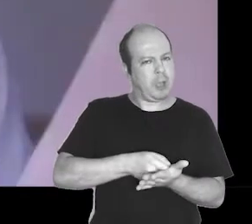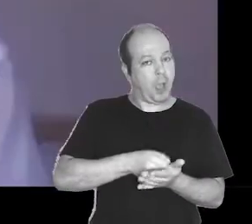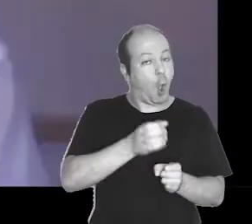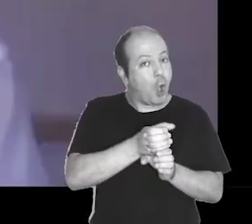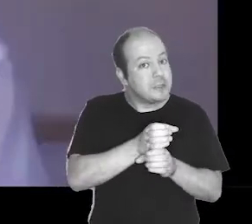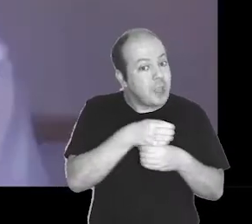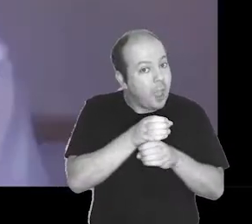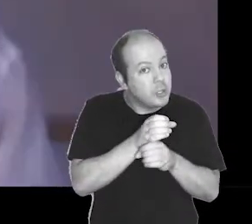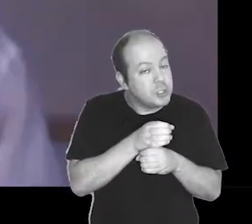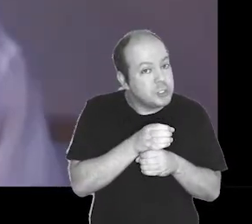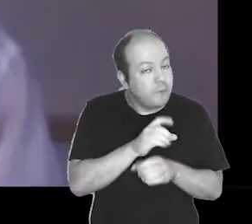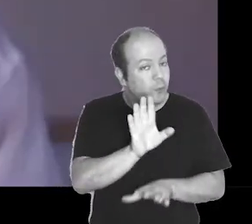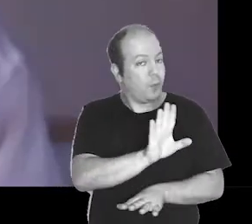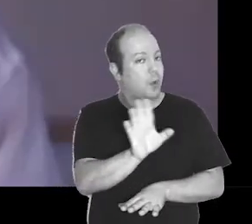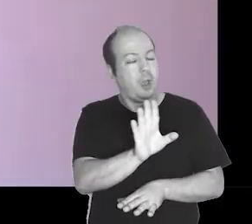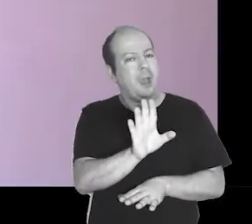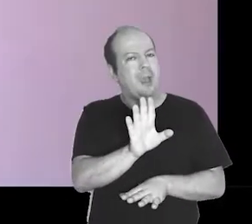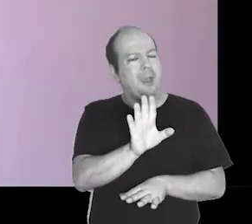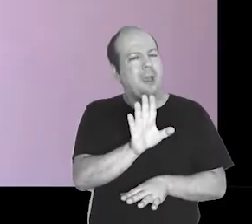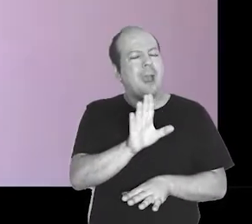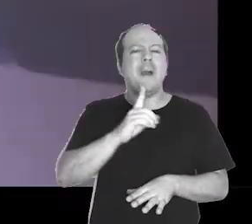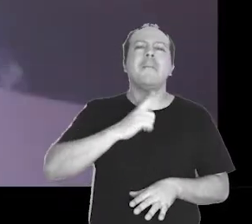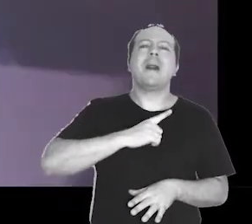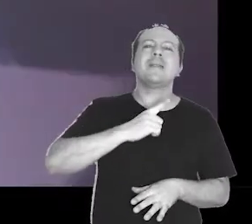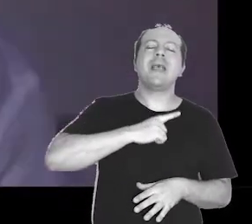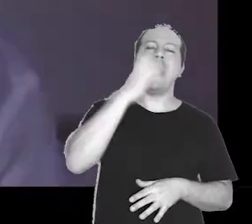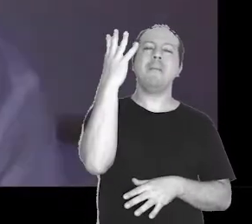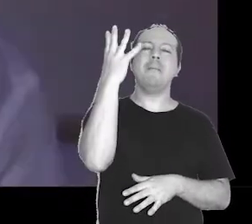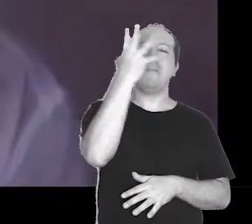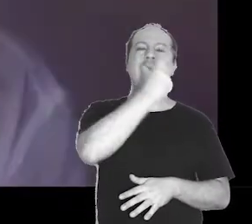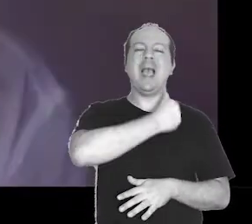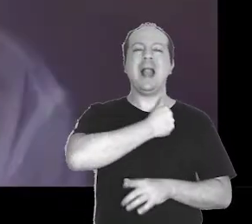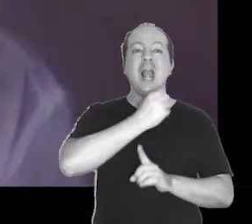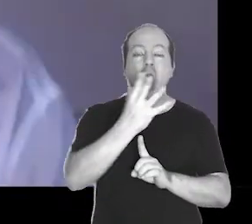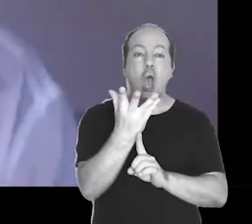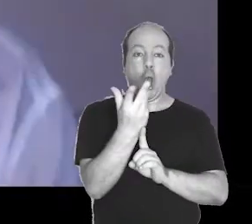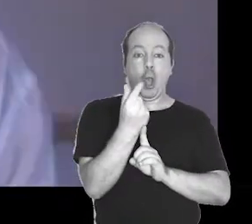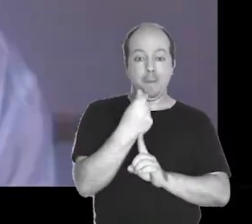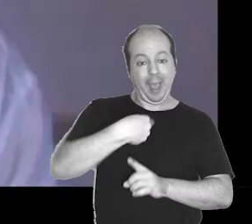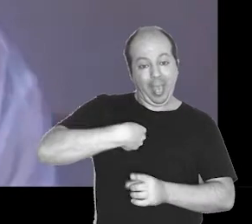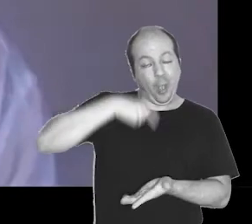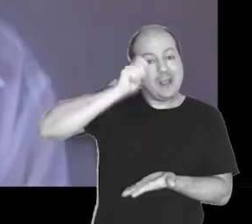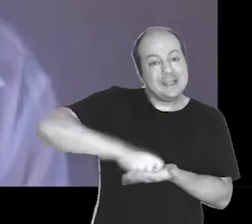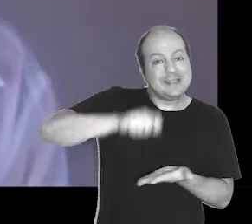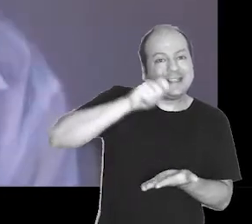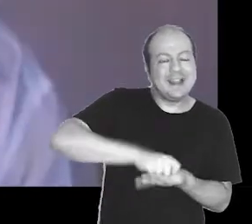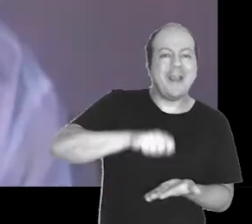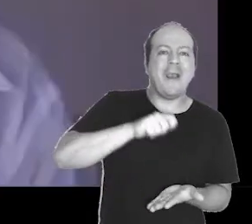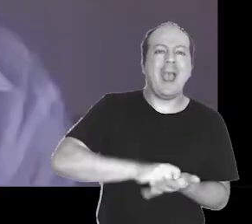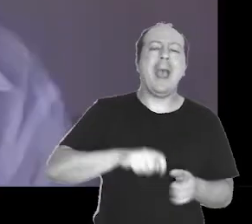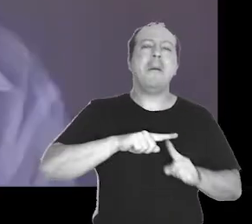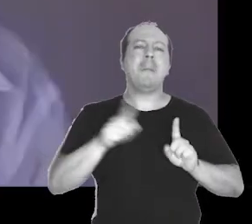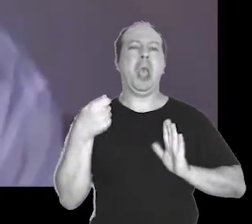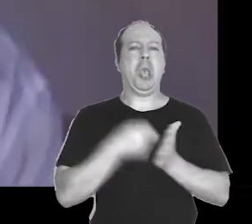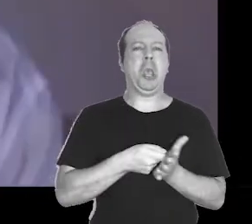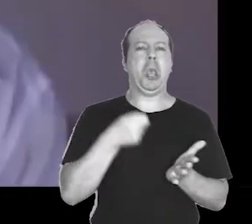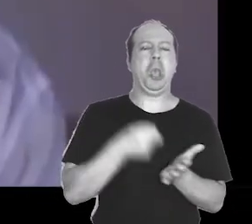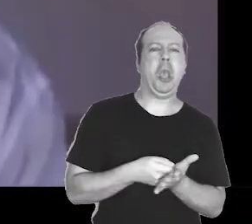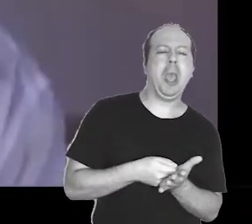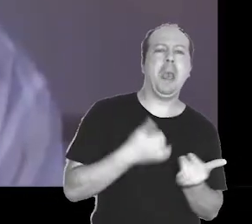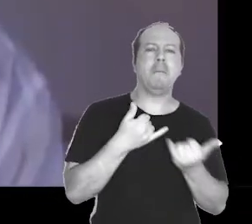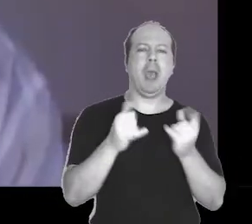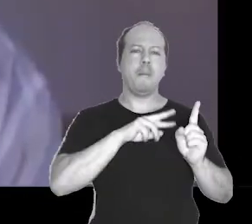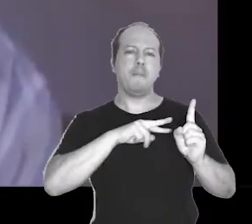Reparem. A mais bela obra que escrevi, não a mais rigorosa do ponto de